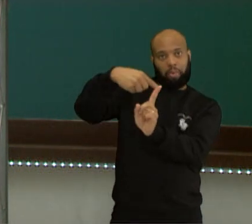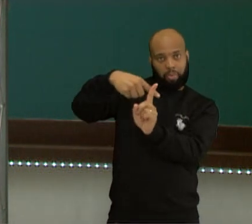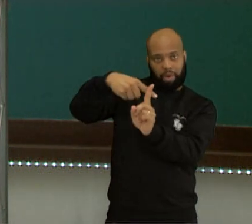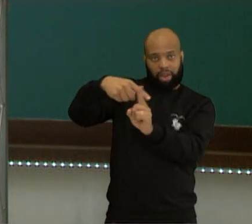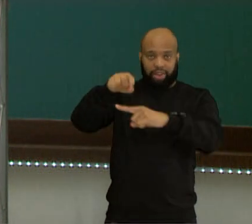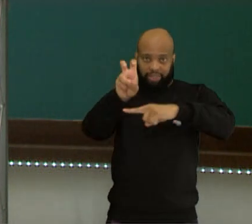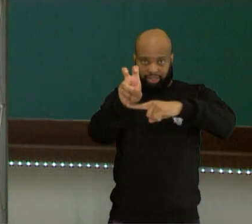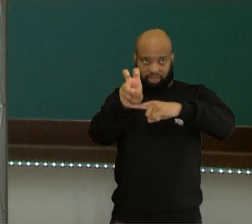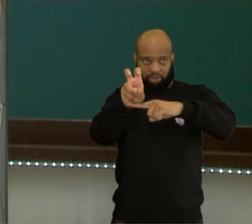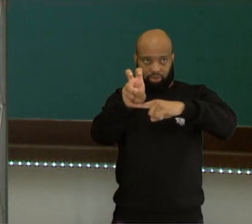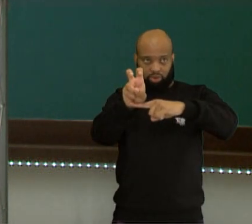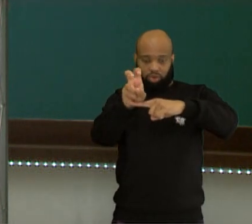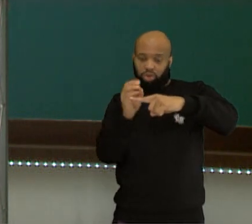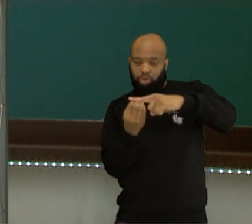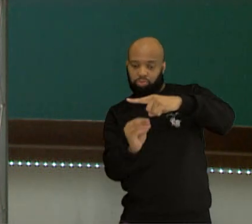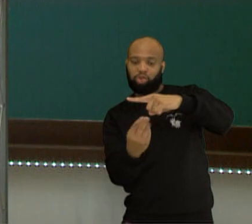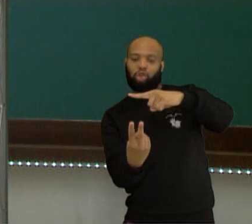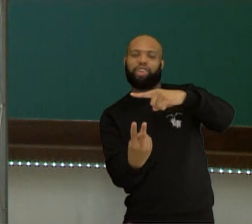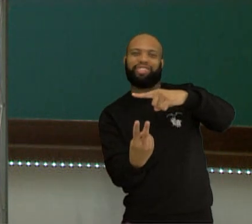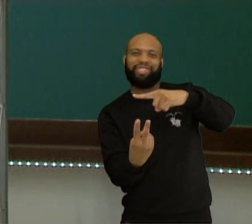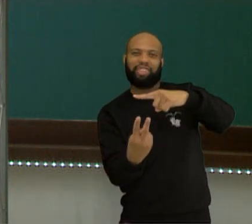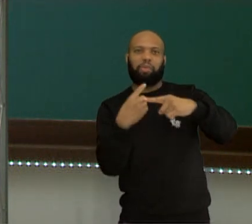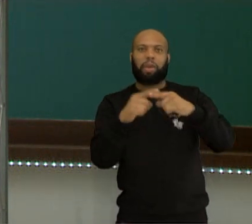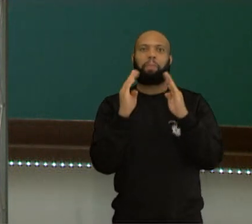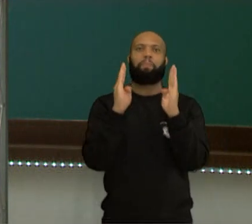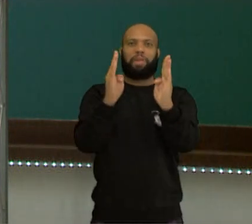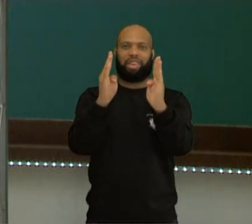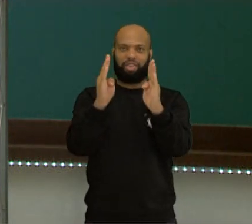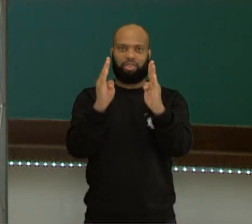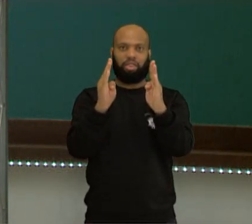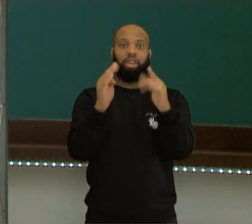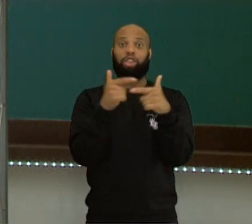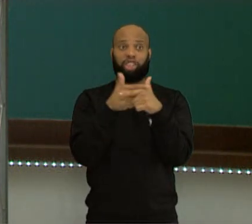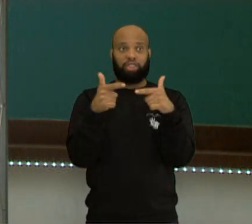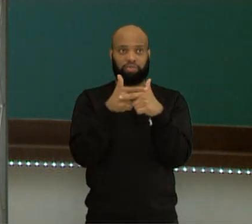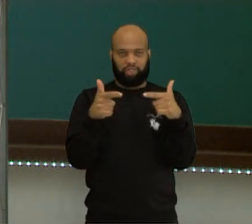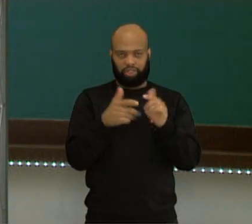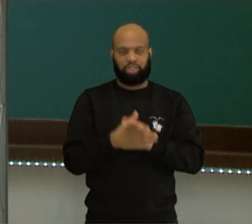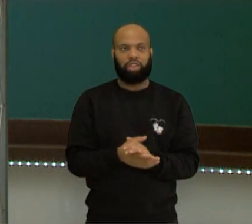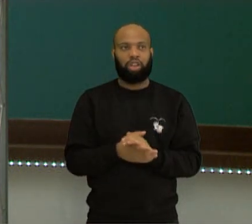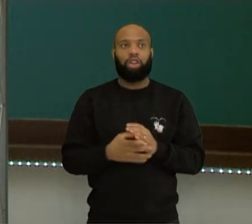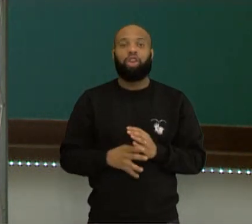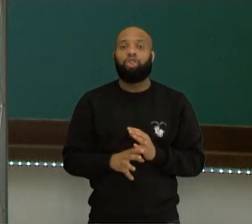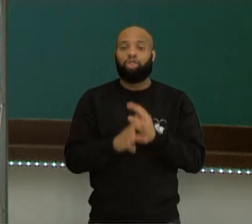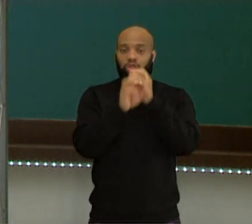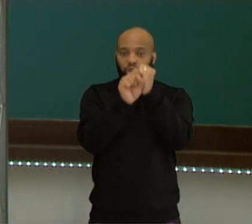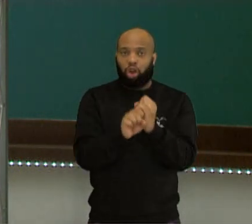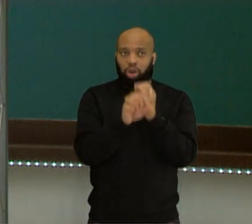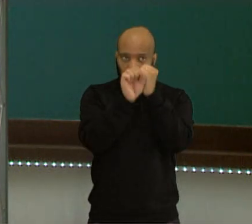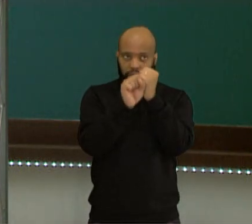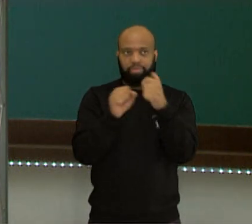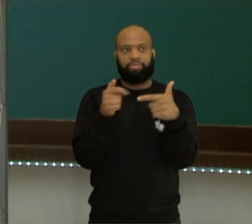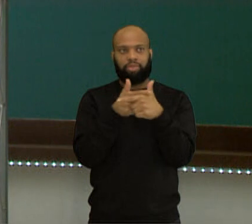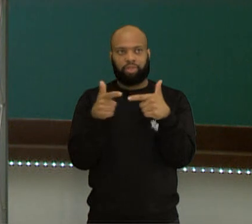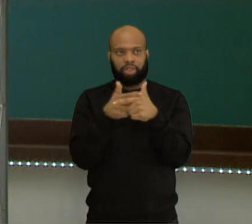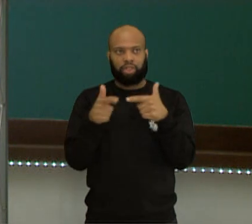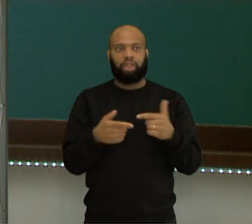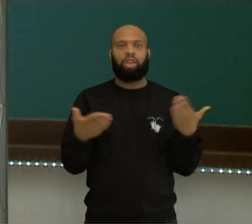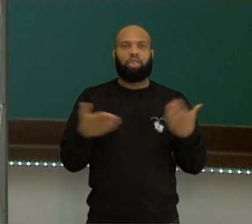dois valores, né, das populações, 3,5 mais 5, e divide por 2, tá? Então, soma